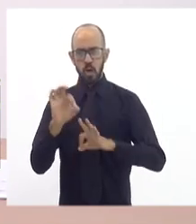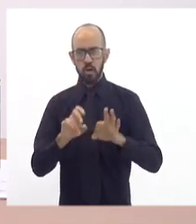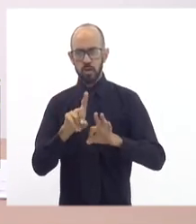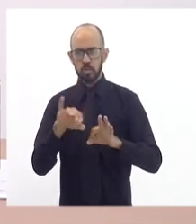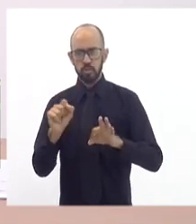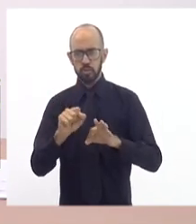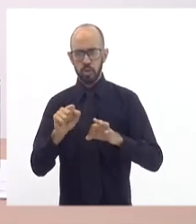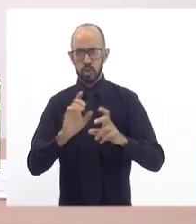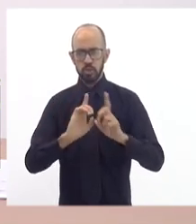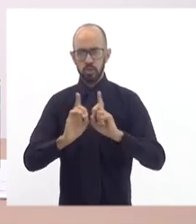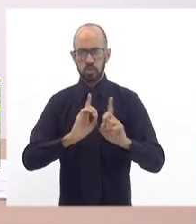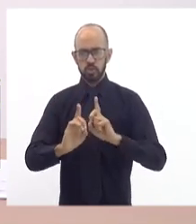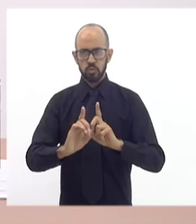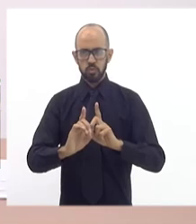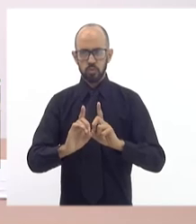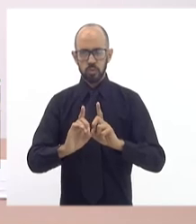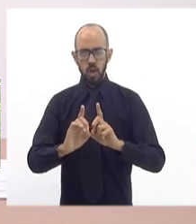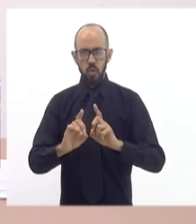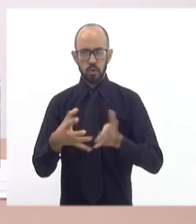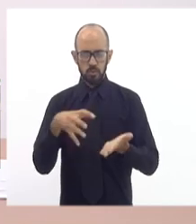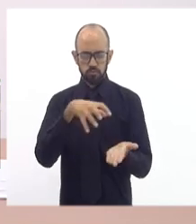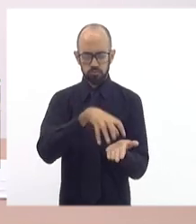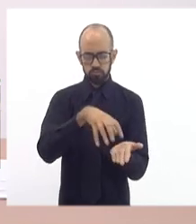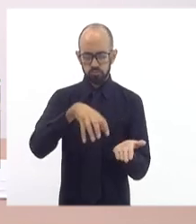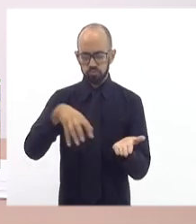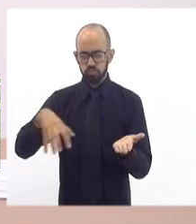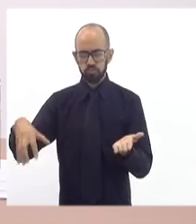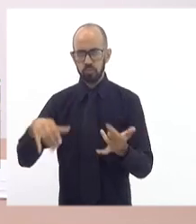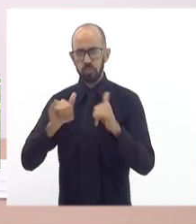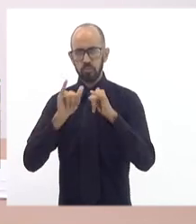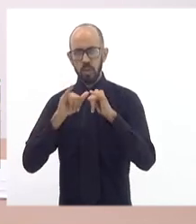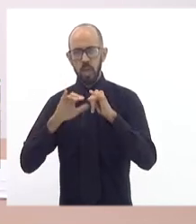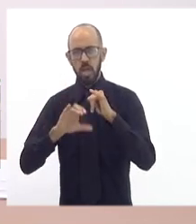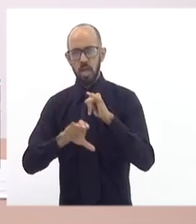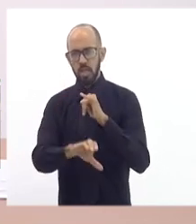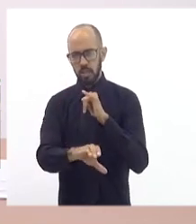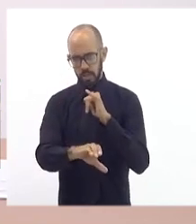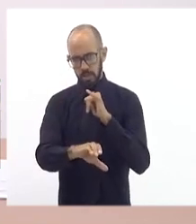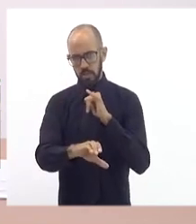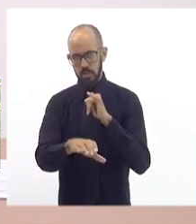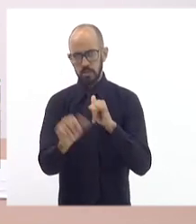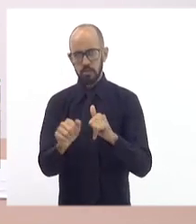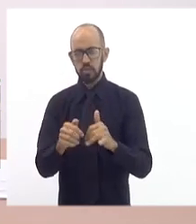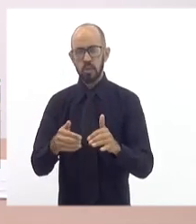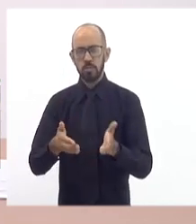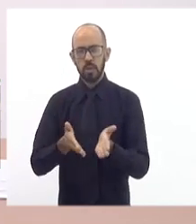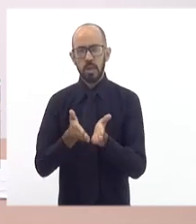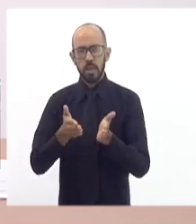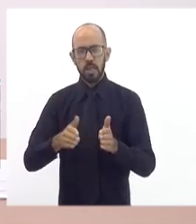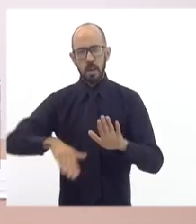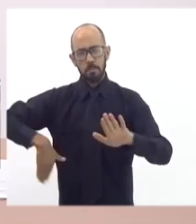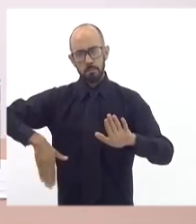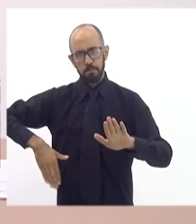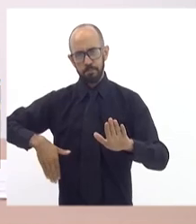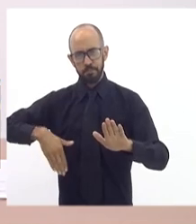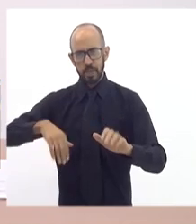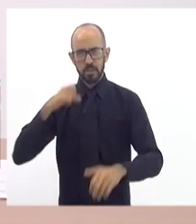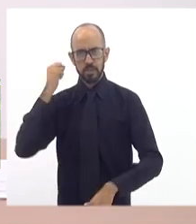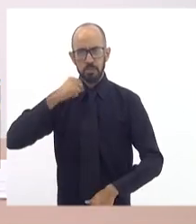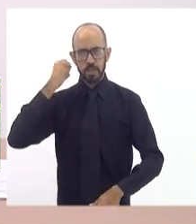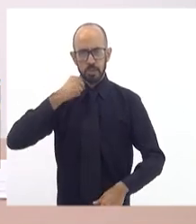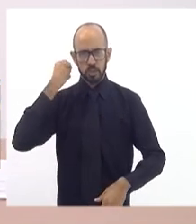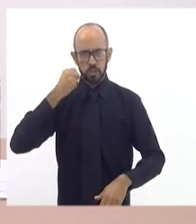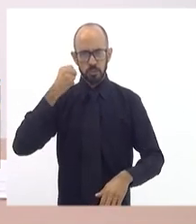discussão da instalação de quatro termelétricas a gás sobre balsas na Baía de Sepetiba e de 36 Torres